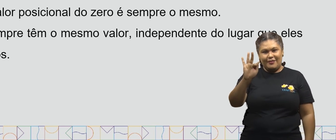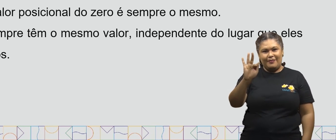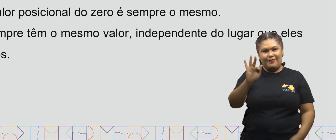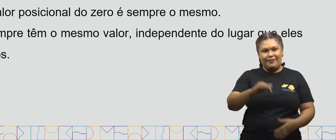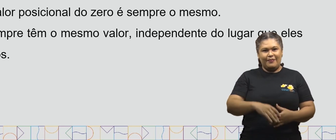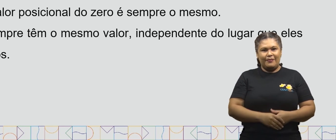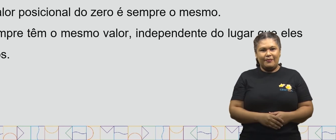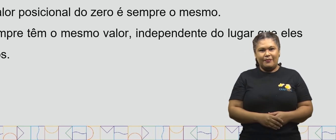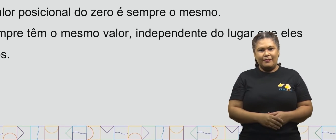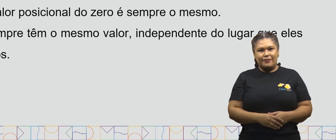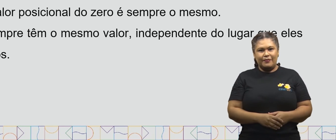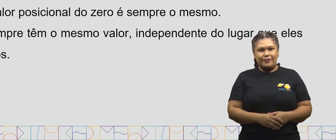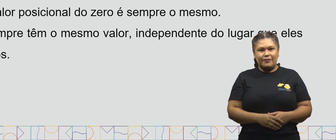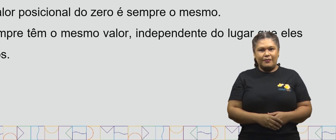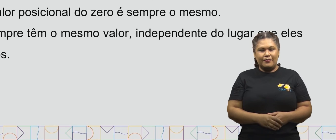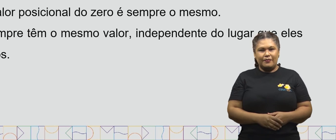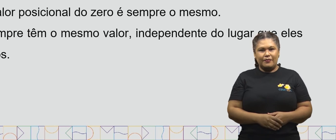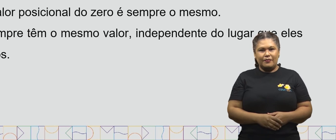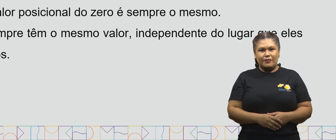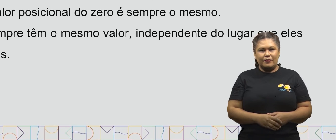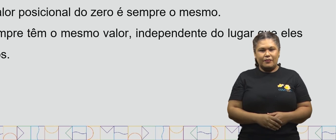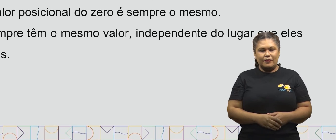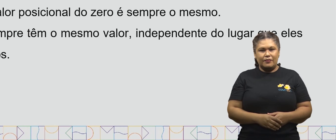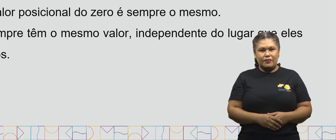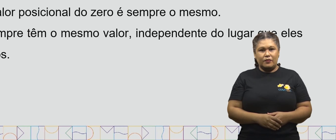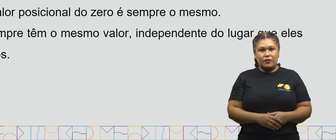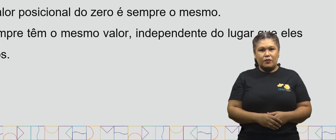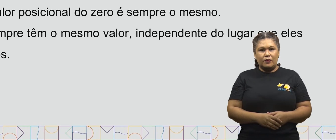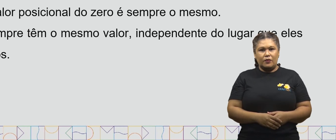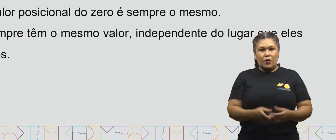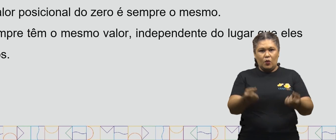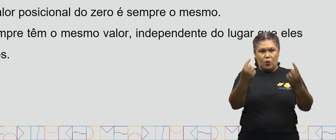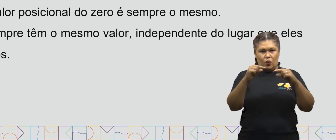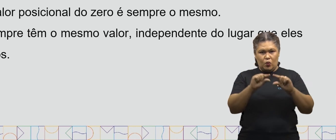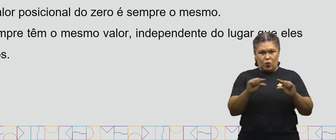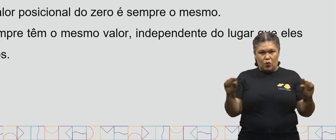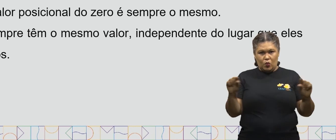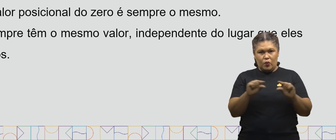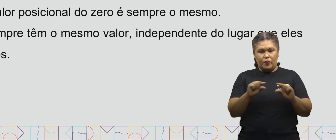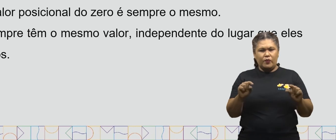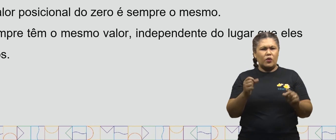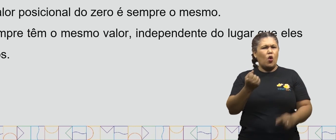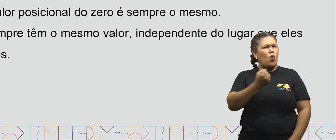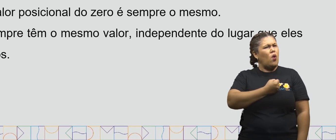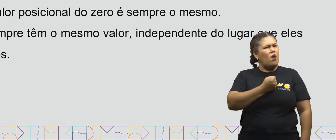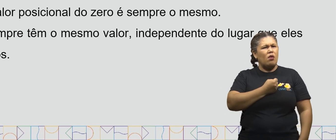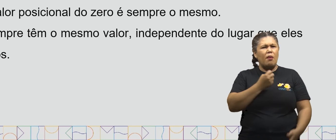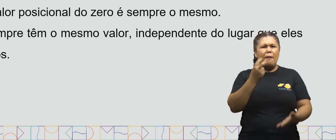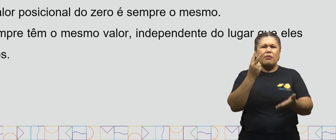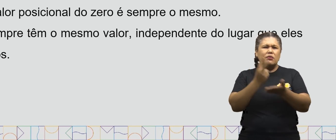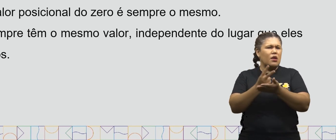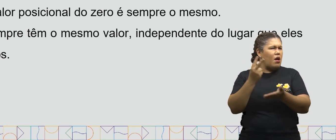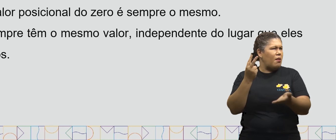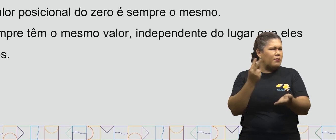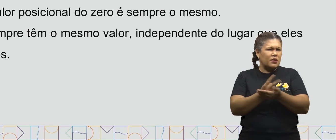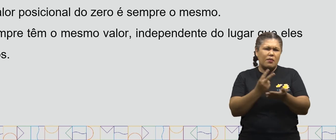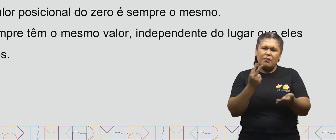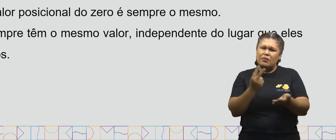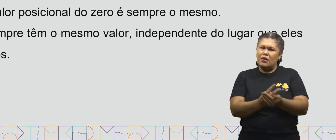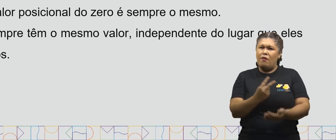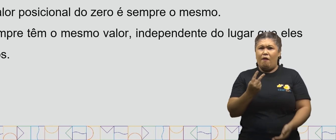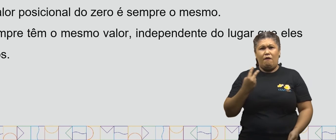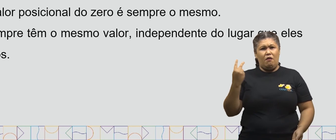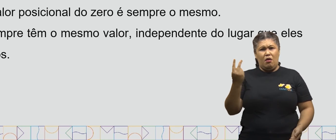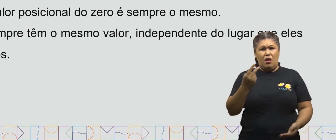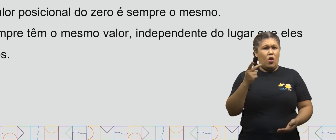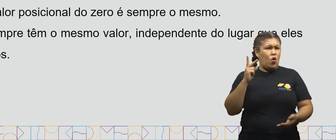você acertou. E agora vamos para a nossa última pergunta. Os números sempre têm o